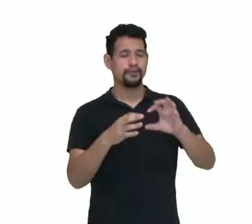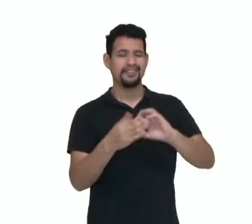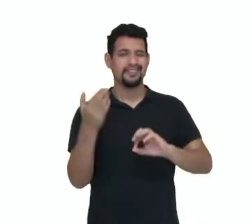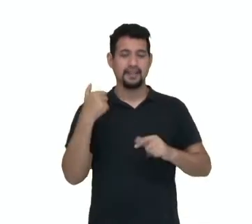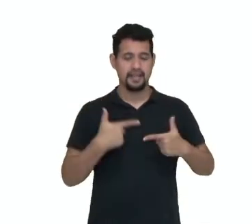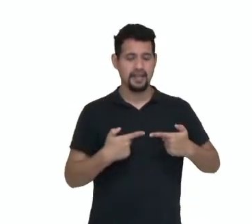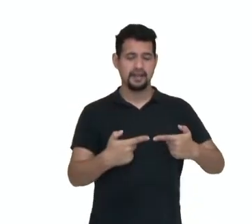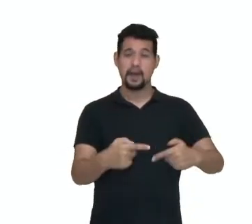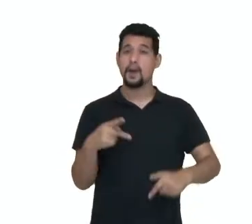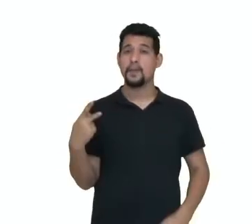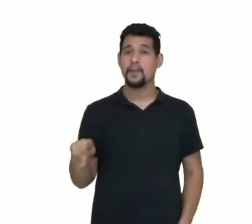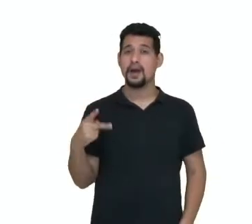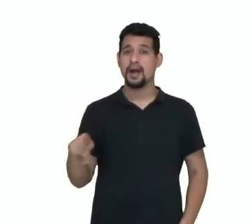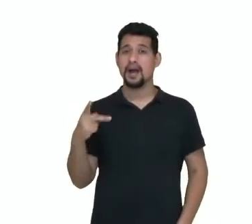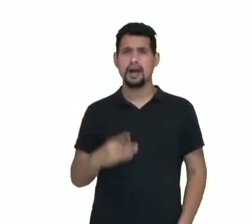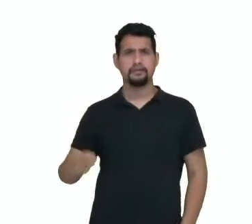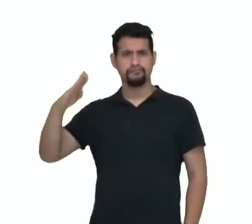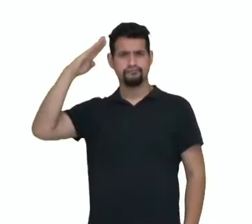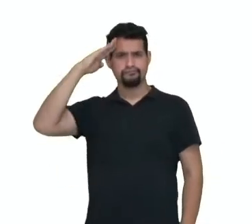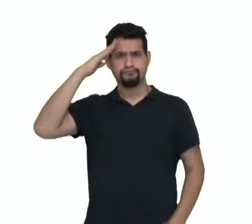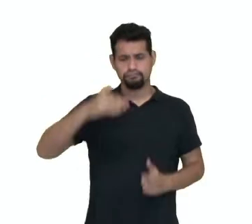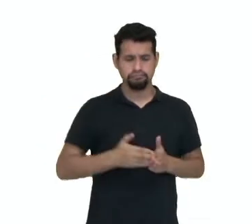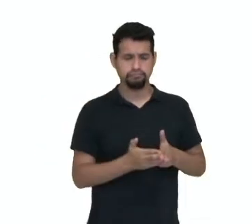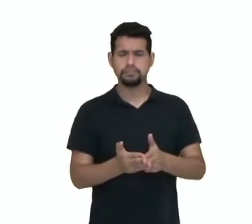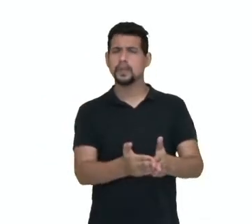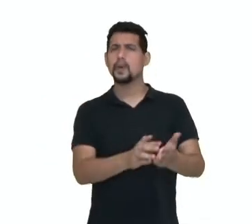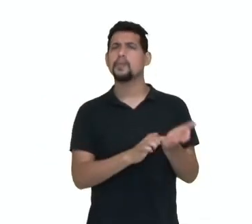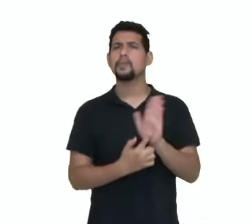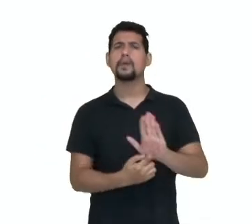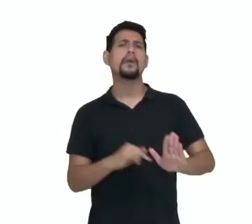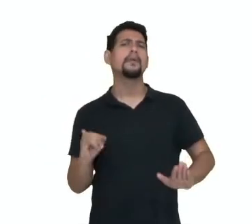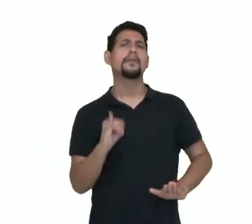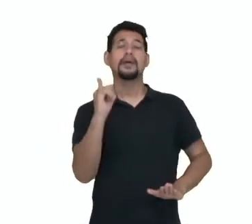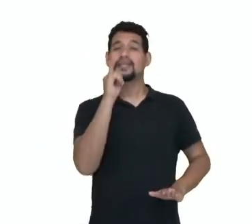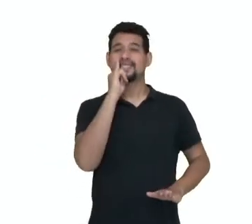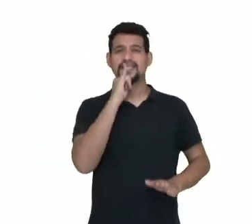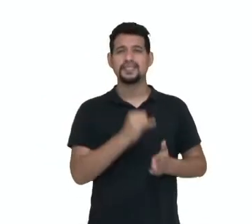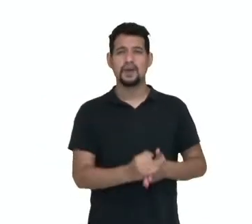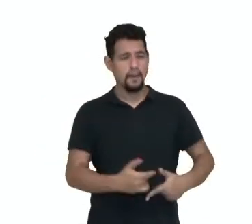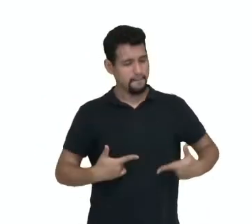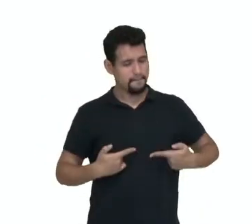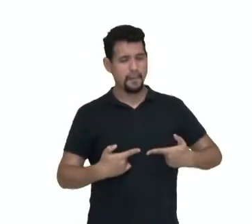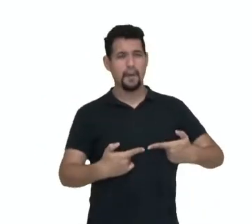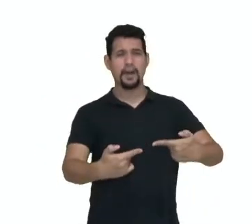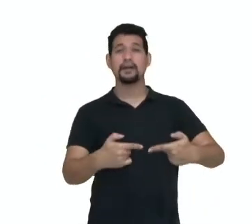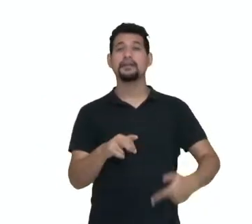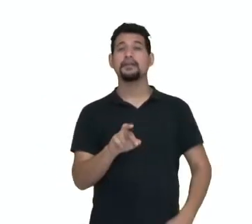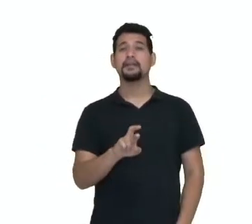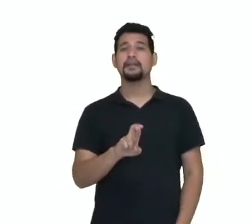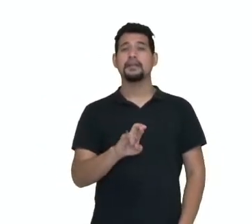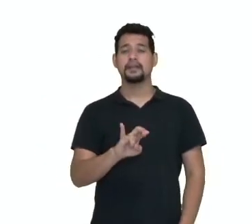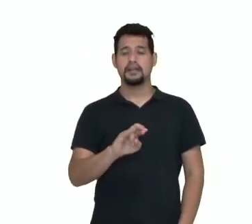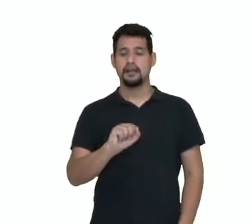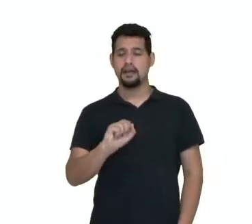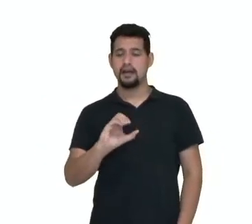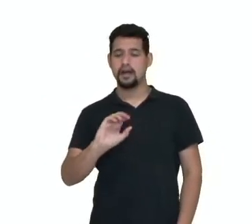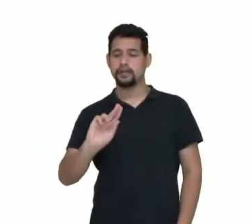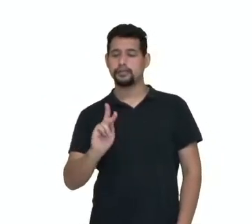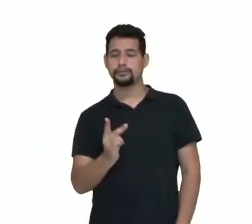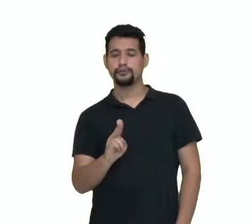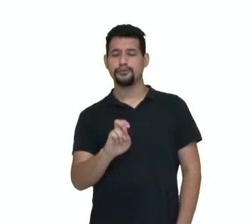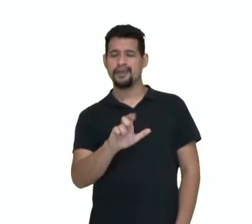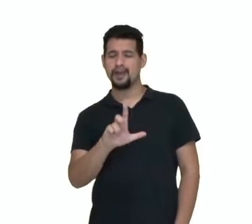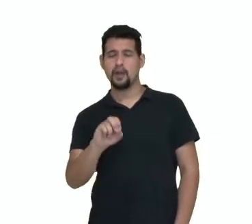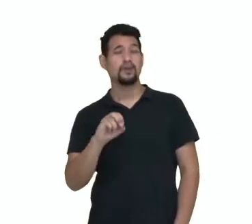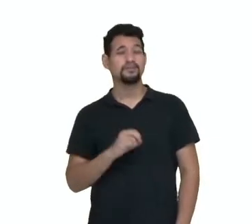Paraguai que a Marinha do Brasil mostrou sua importância, como na Batalha de Riachuelo. Essa batalha aí foi a maior batalha naval e fluvial,